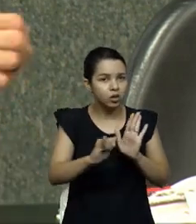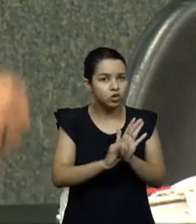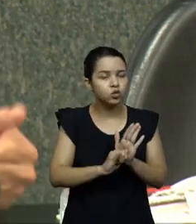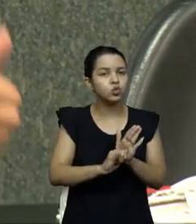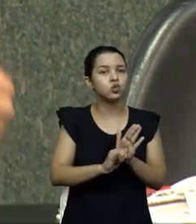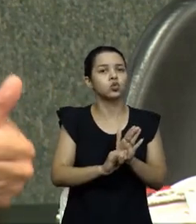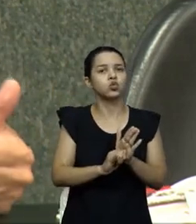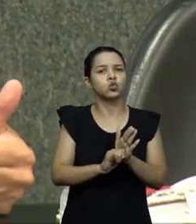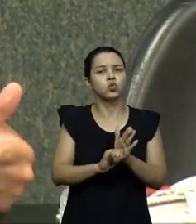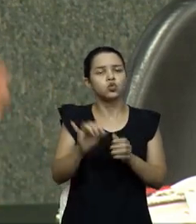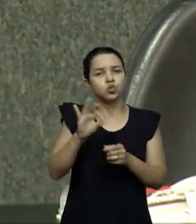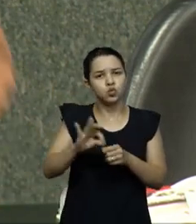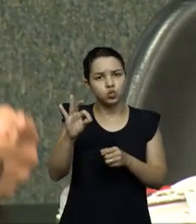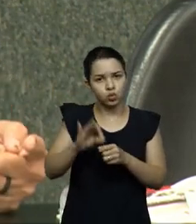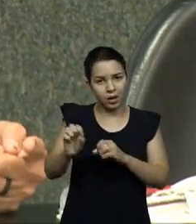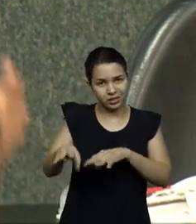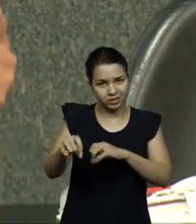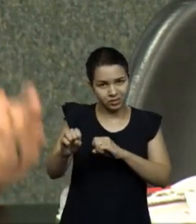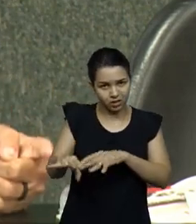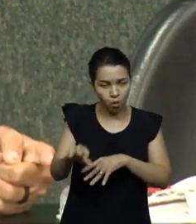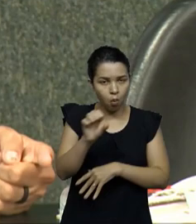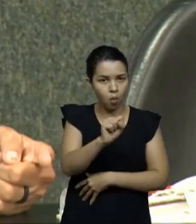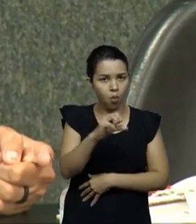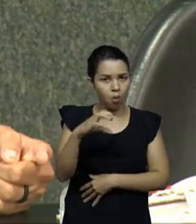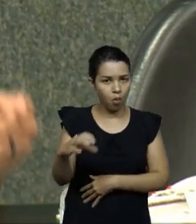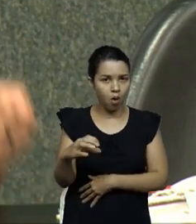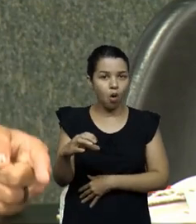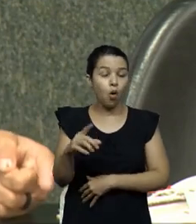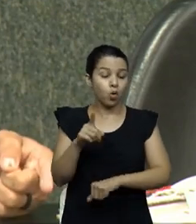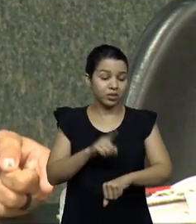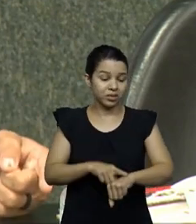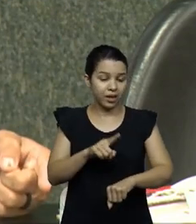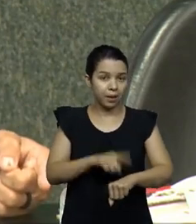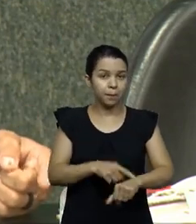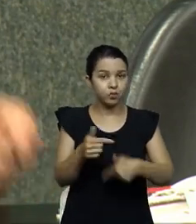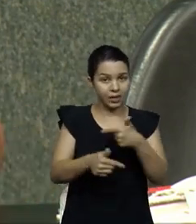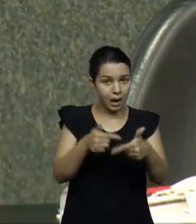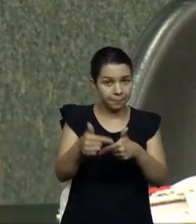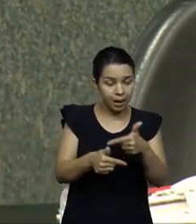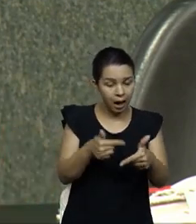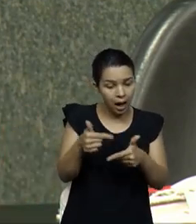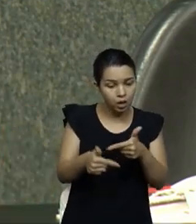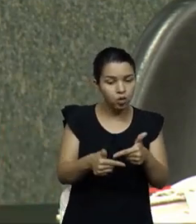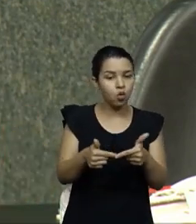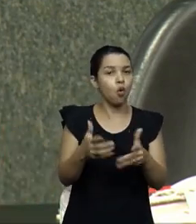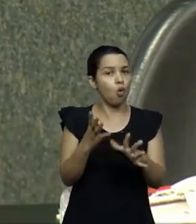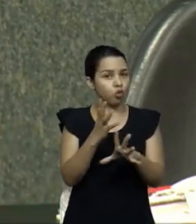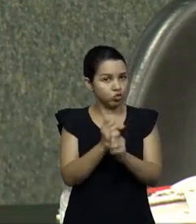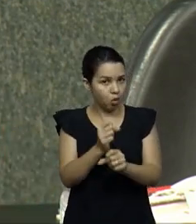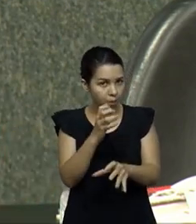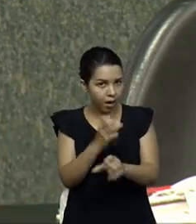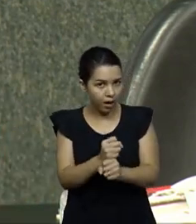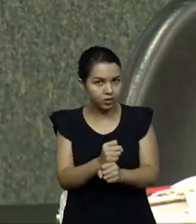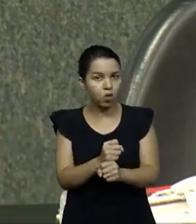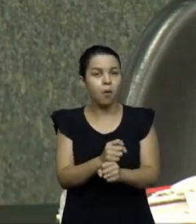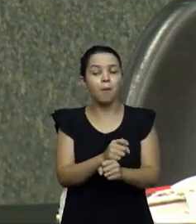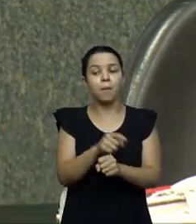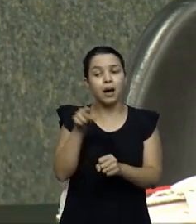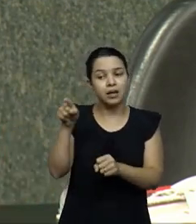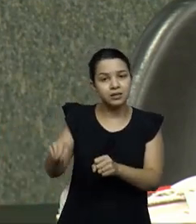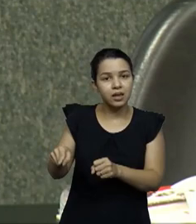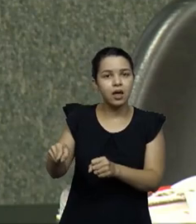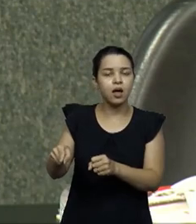onde o tempo de serviço por exemplo não é contato é contato desculpa e na rede regular não e